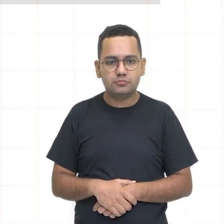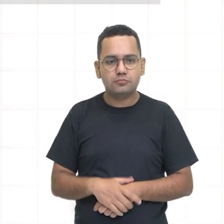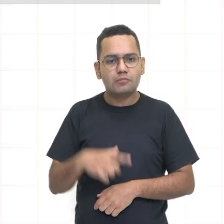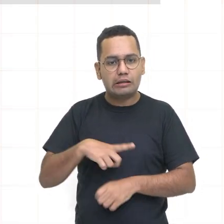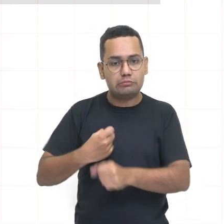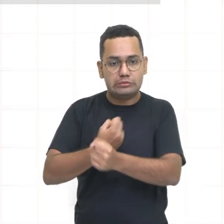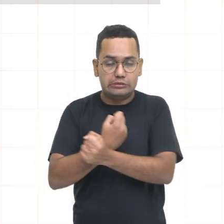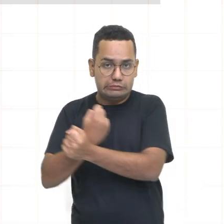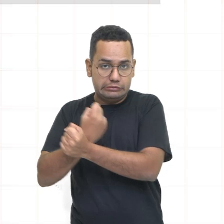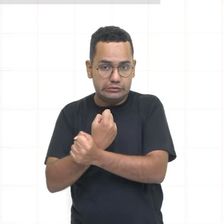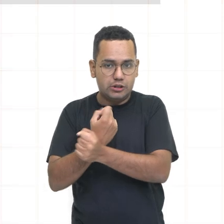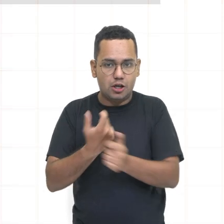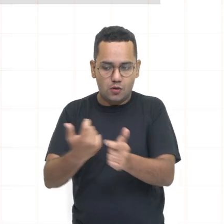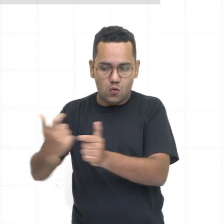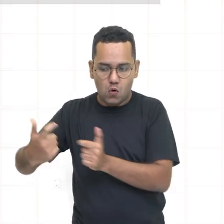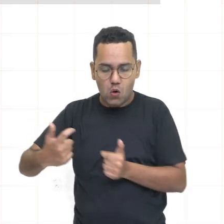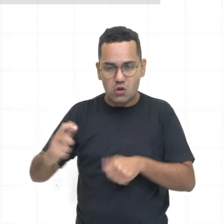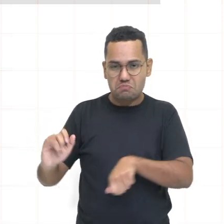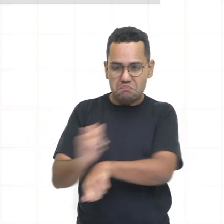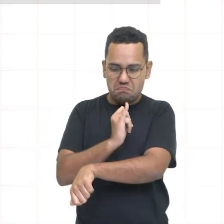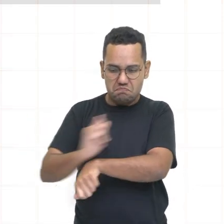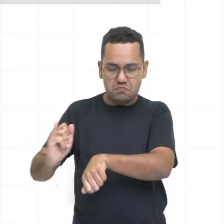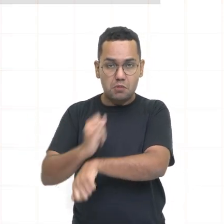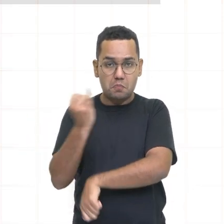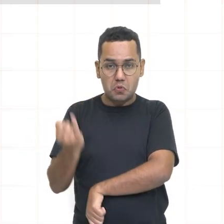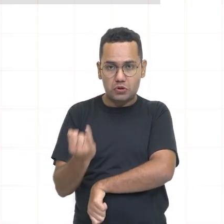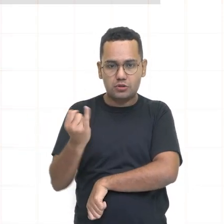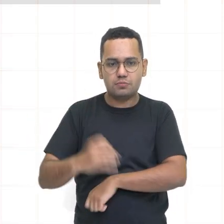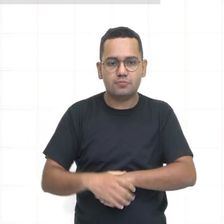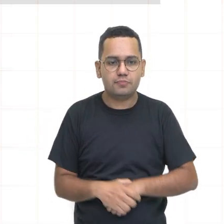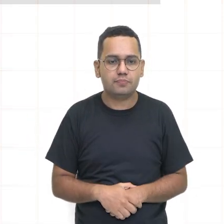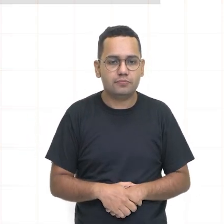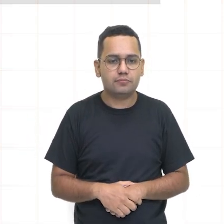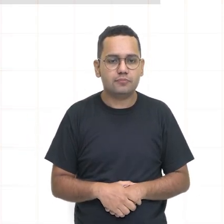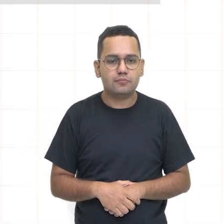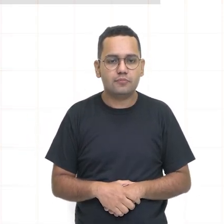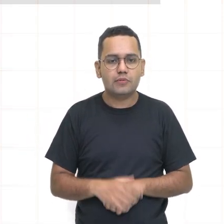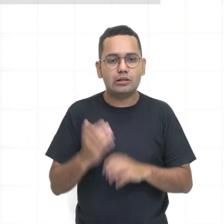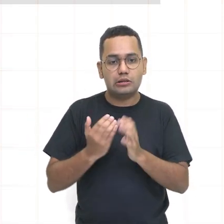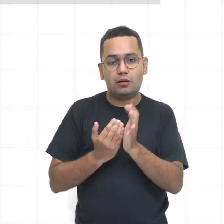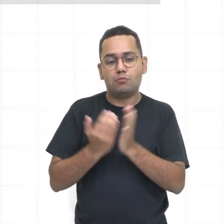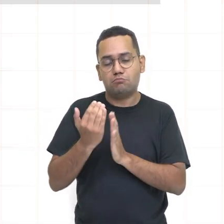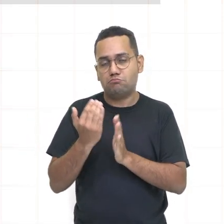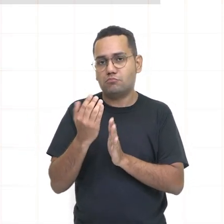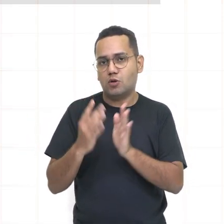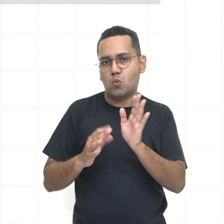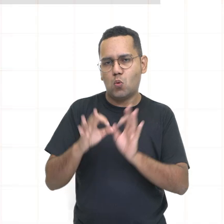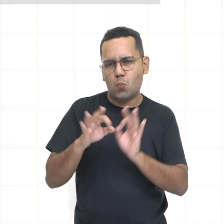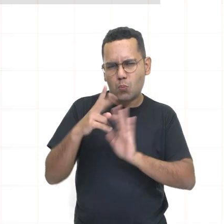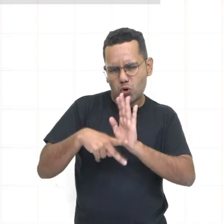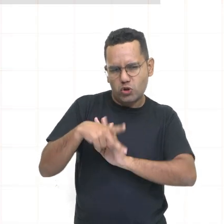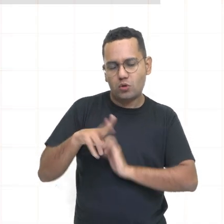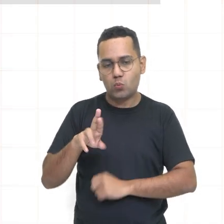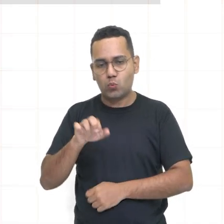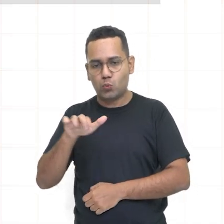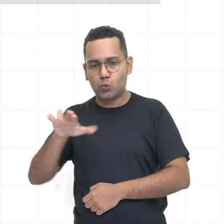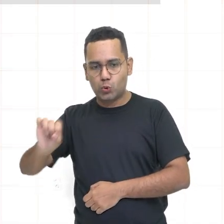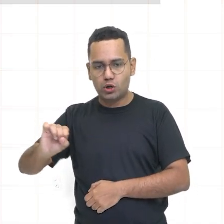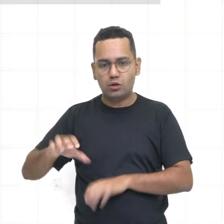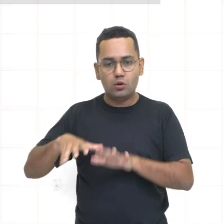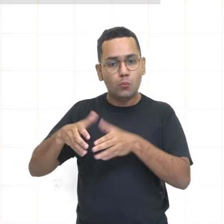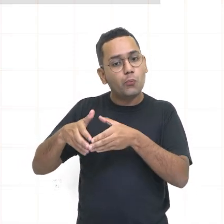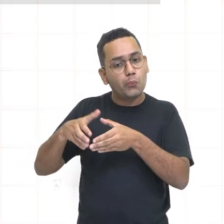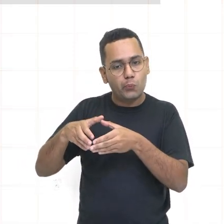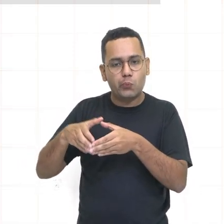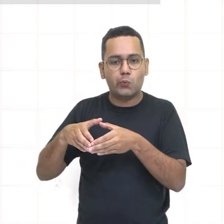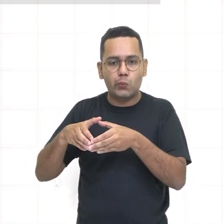posições defensivas em pontos estratégicos. Iniciou-se a Operação Urano, lançada pelos soviéticos, que